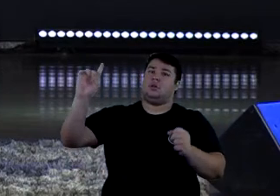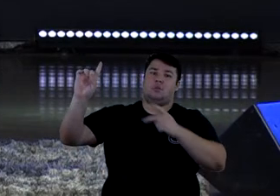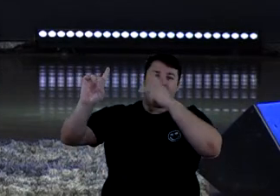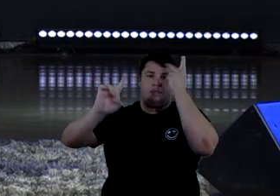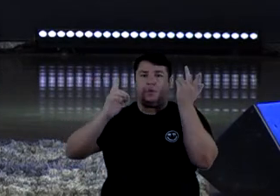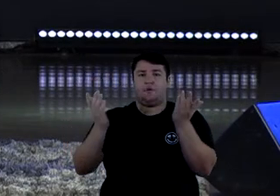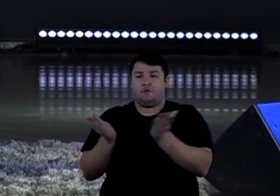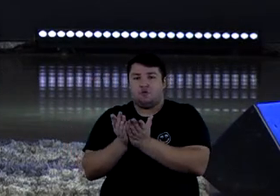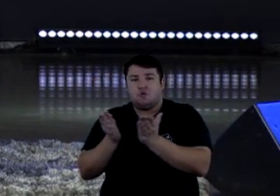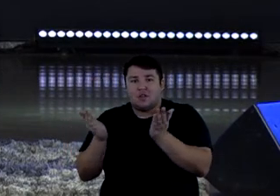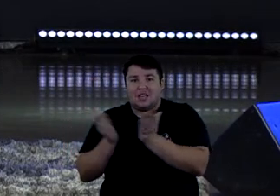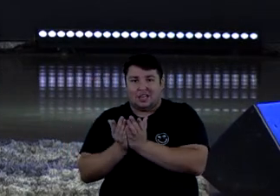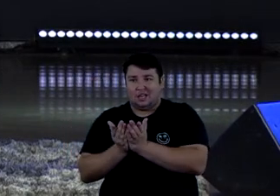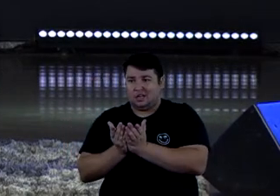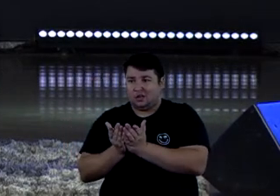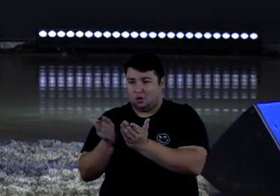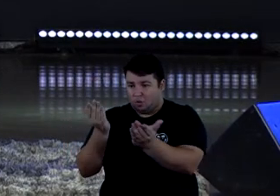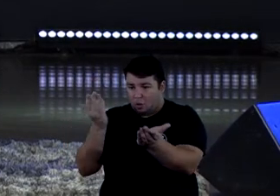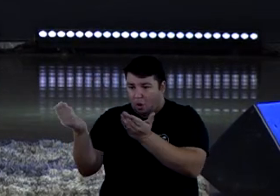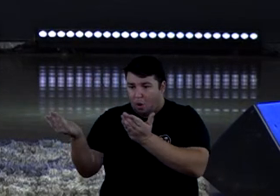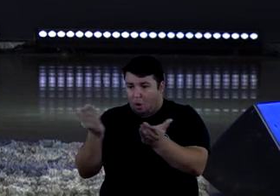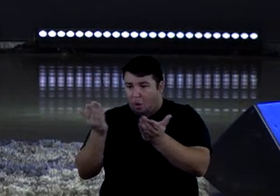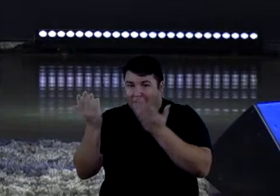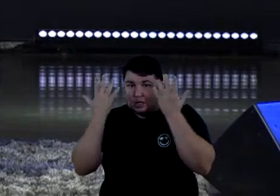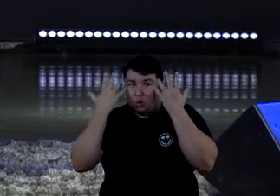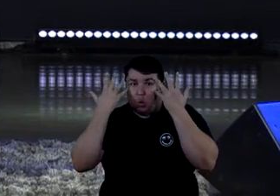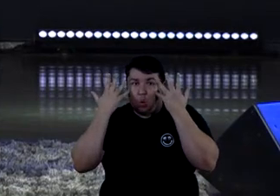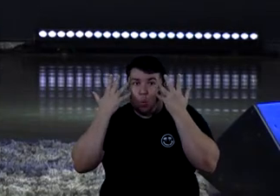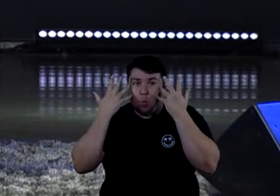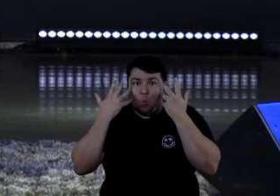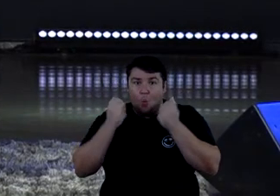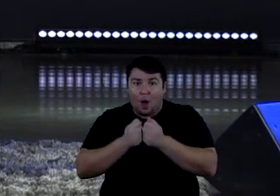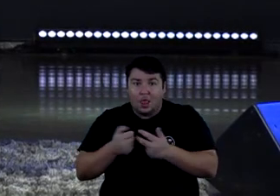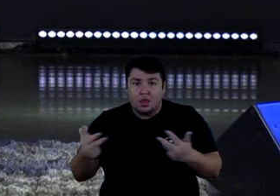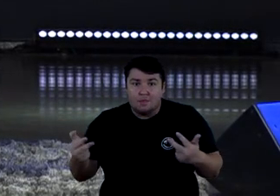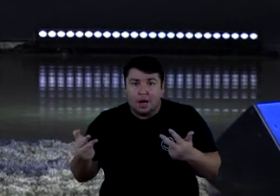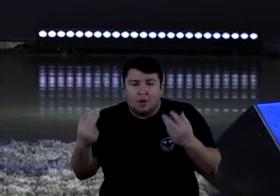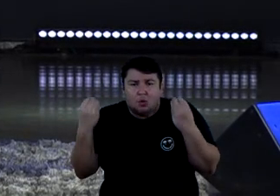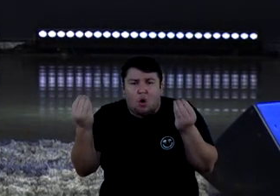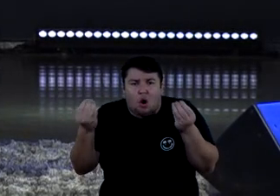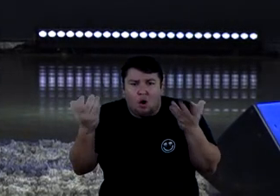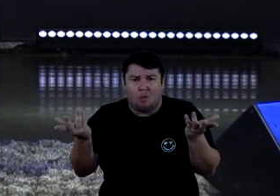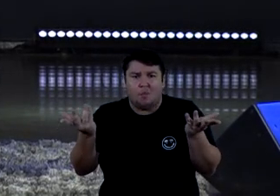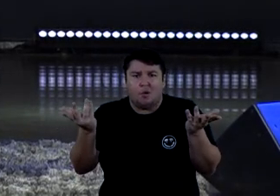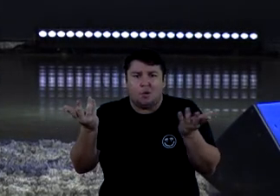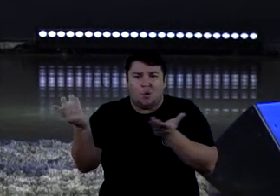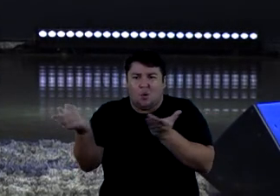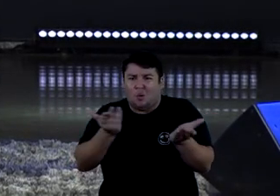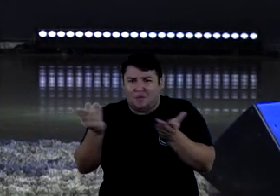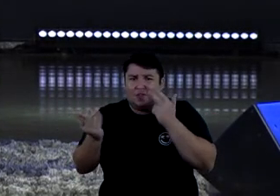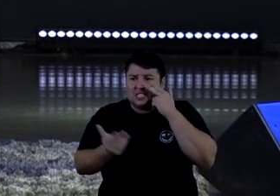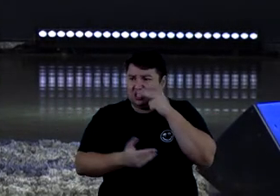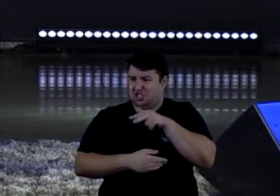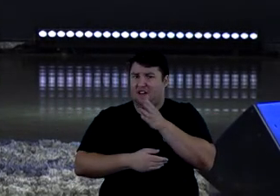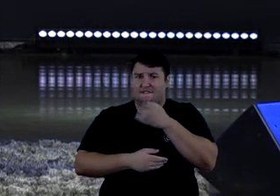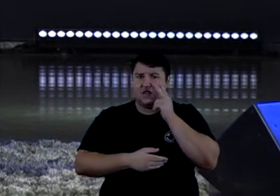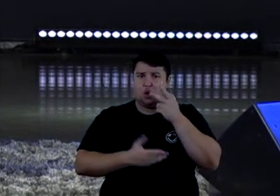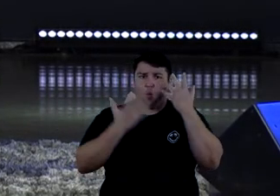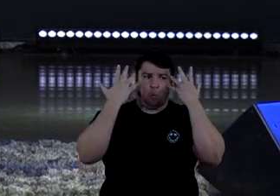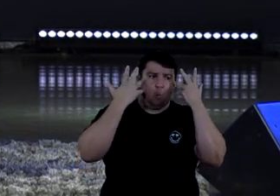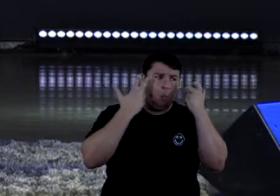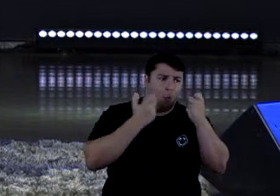um crente sendo comparado com um animal no cio, vocês estão entendendo o que eu estou falando? Você já viu um animal no cio?